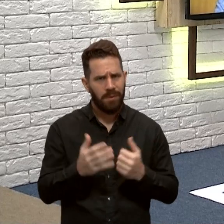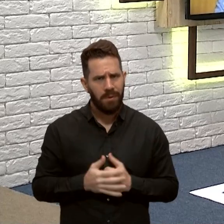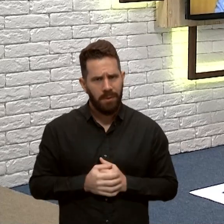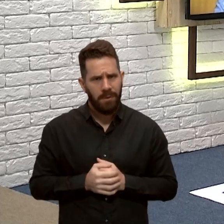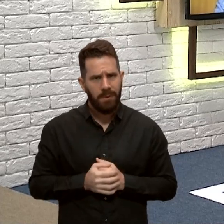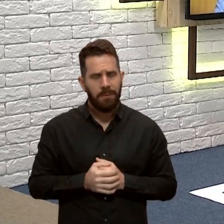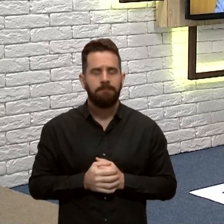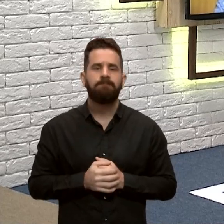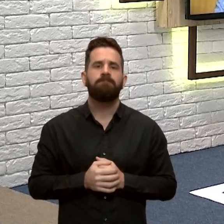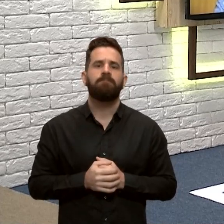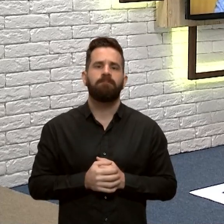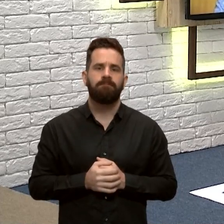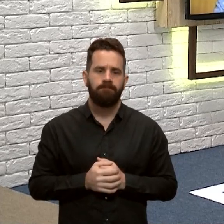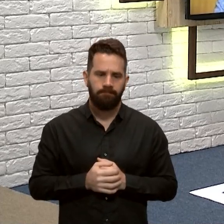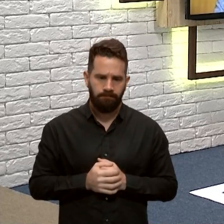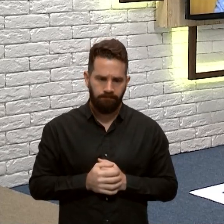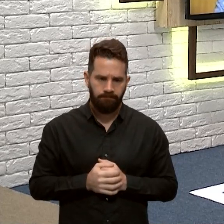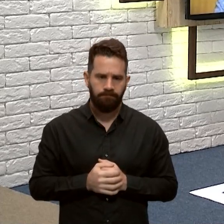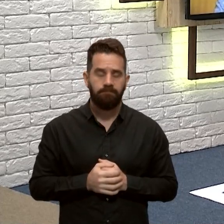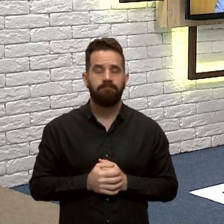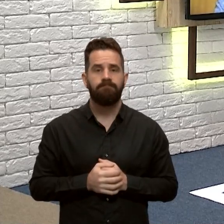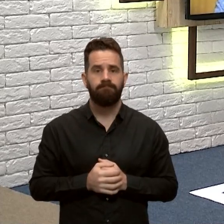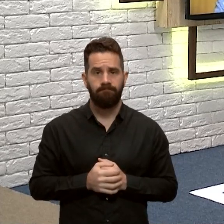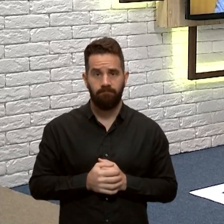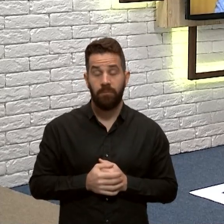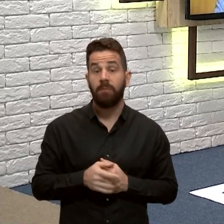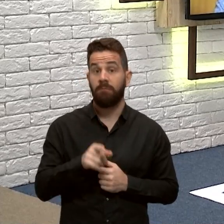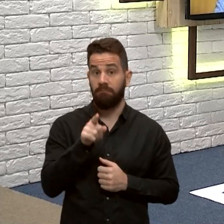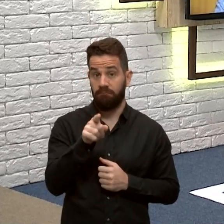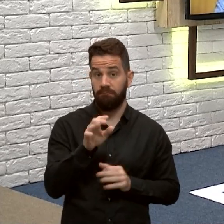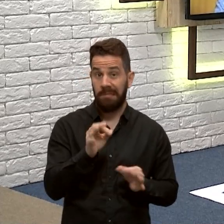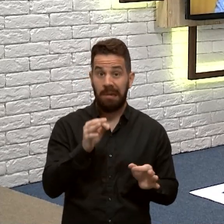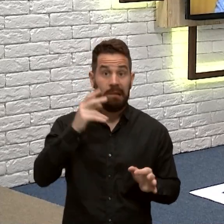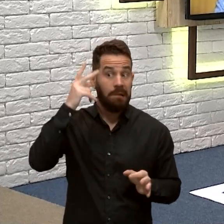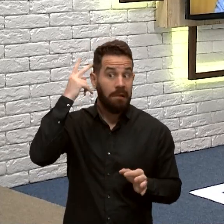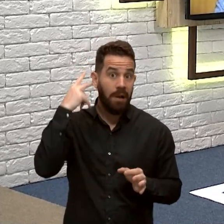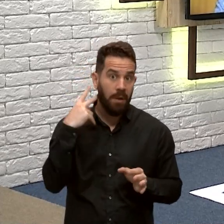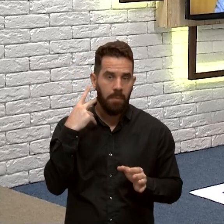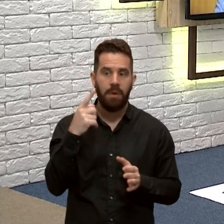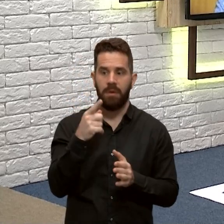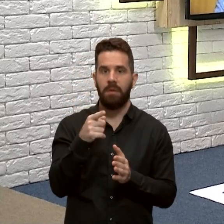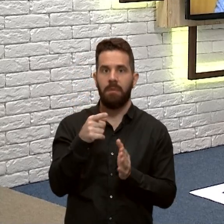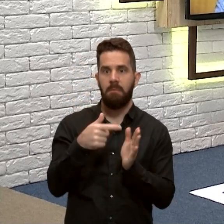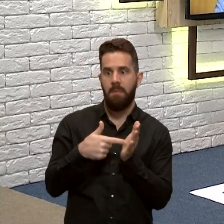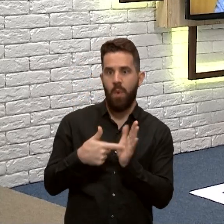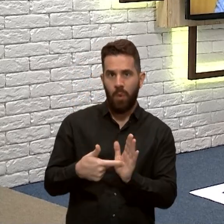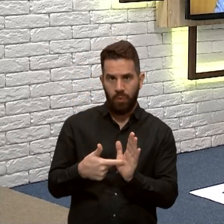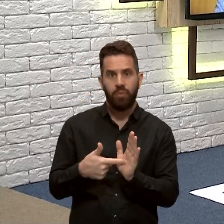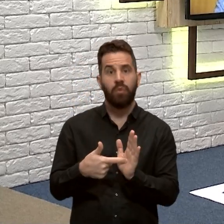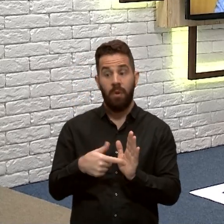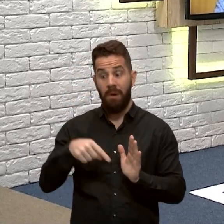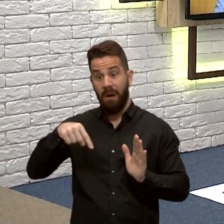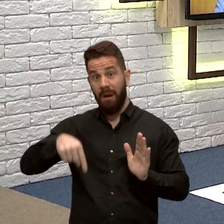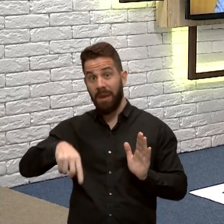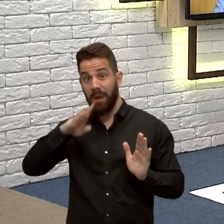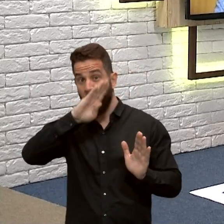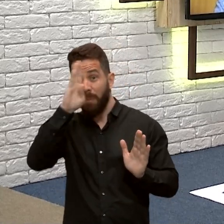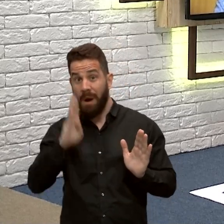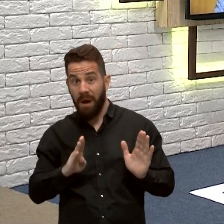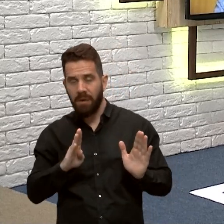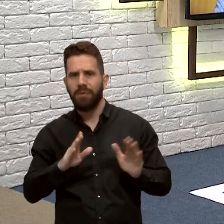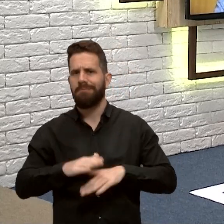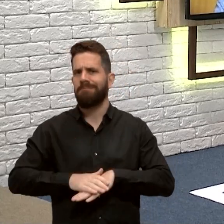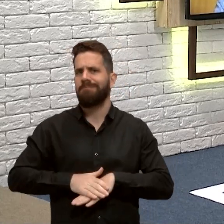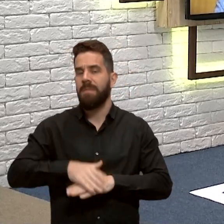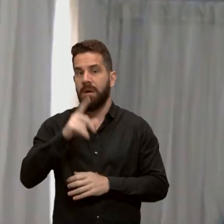Nossa, você acabou de dar dados aí de que nós somos um dos países mais perigosos, né, para defensores de